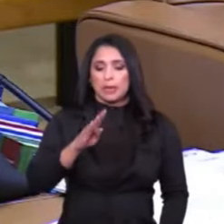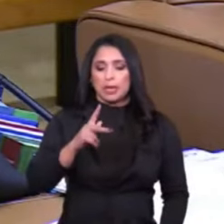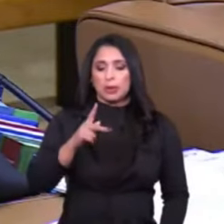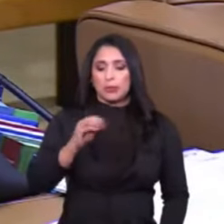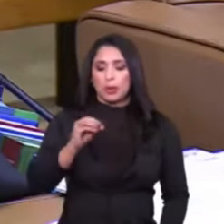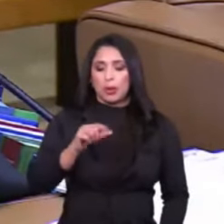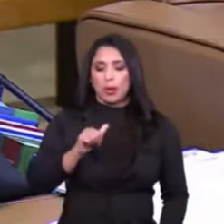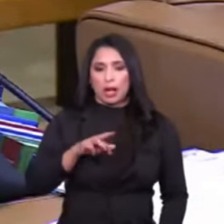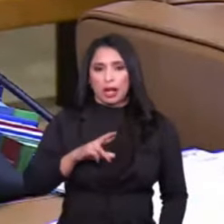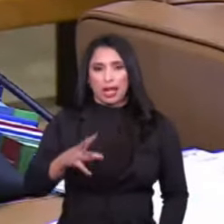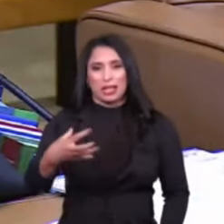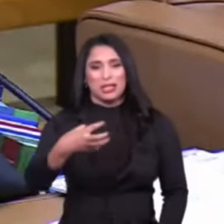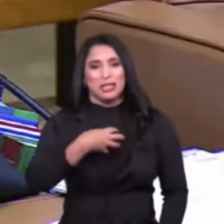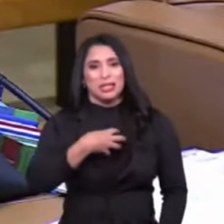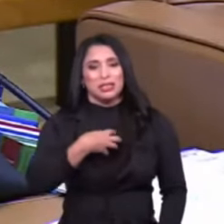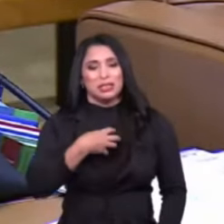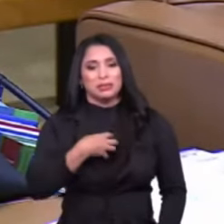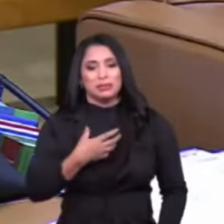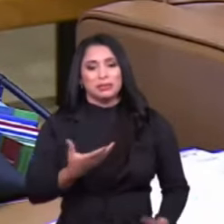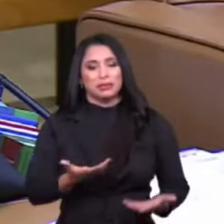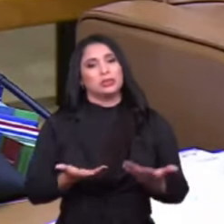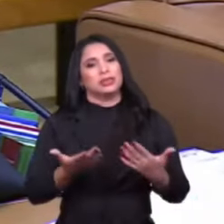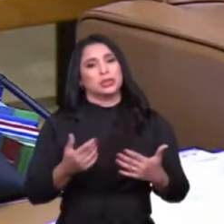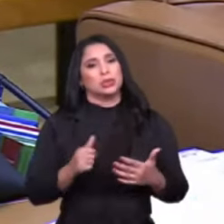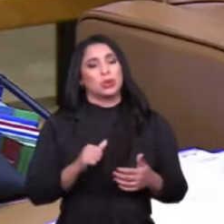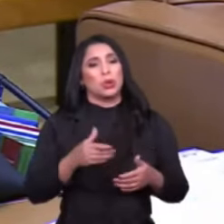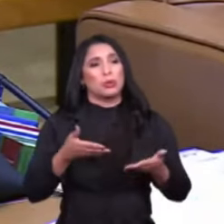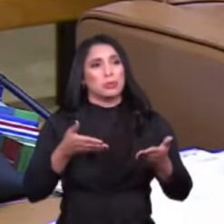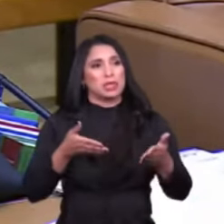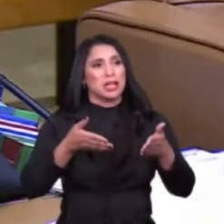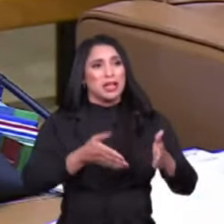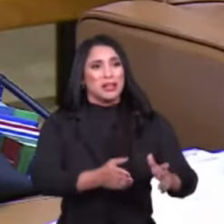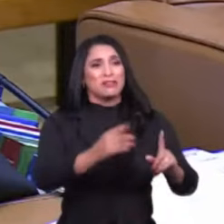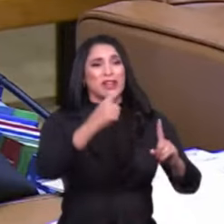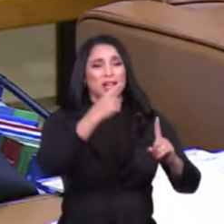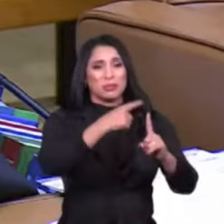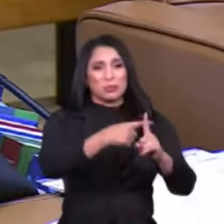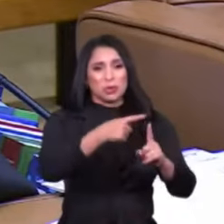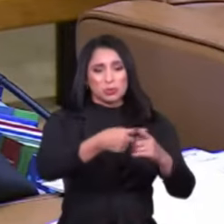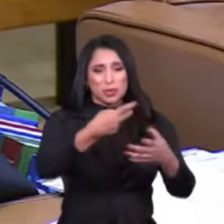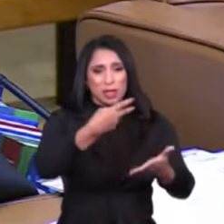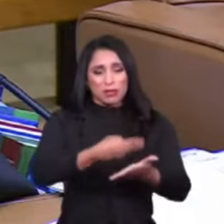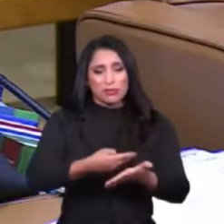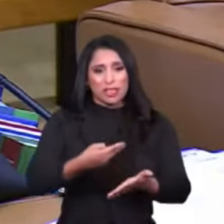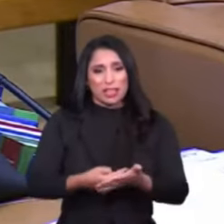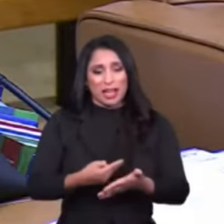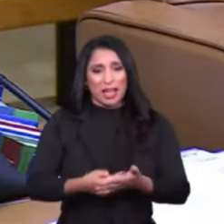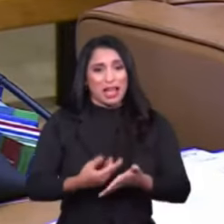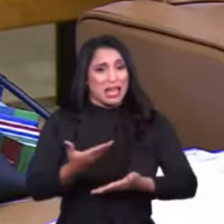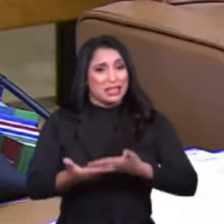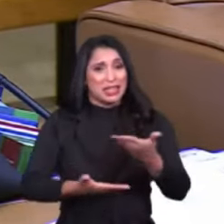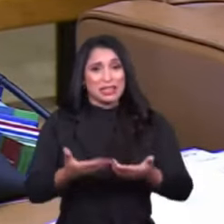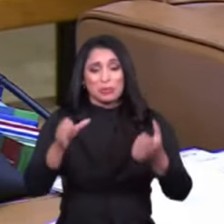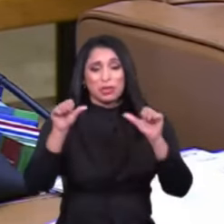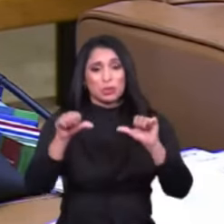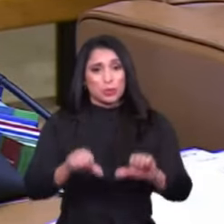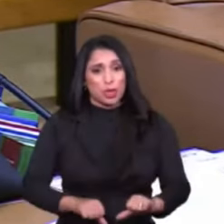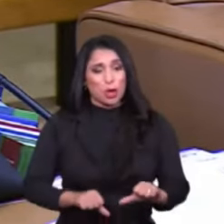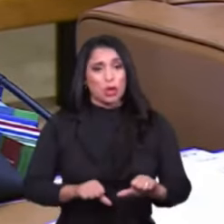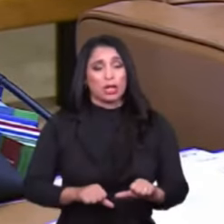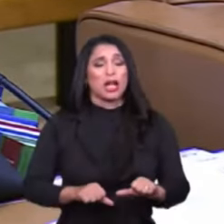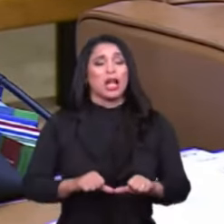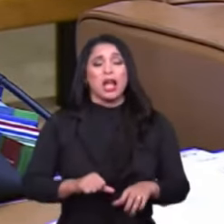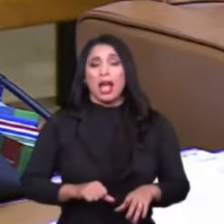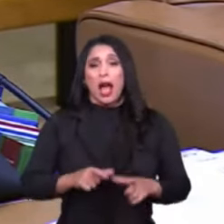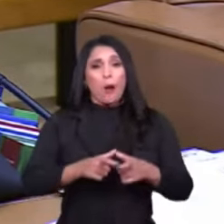sintomas afetivos, maior número de internações, piora na adesão ao tratamento, risco aumentado de suicídio,